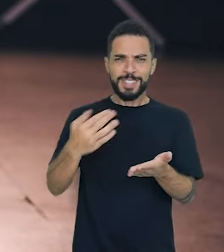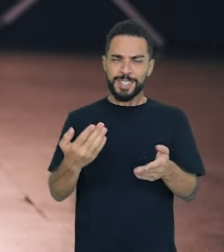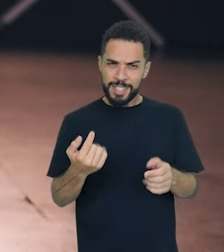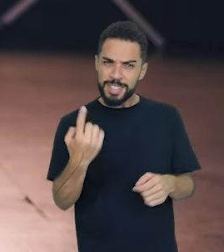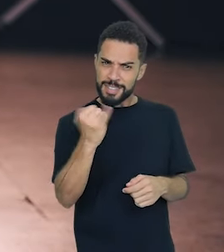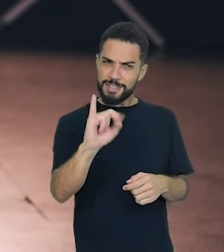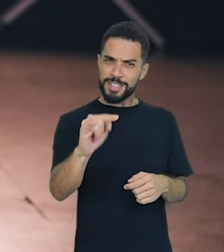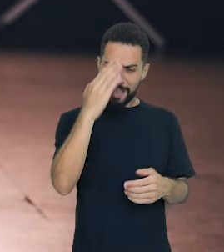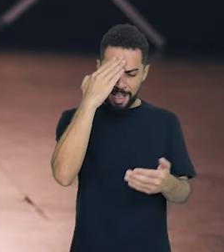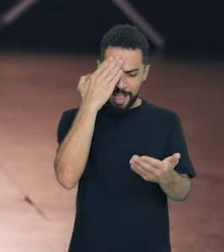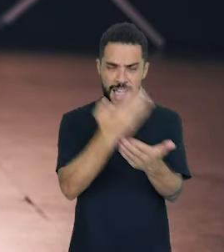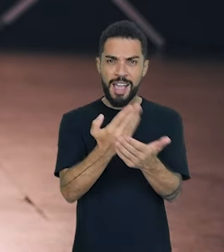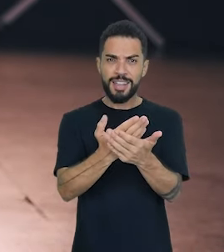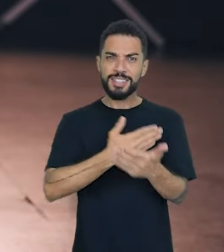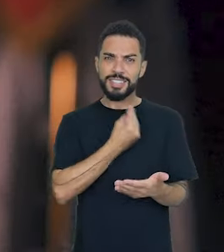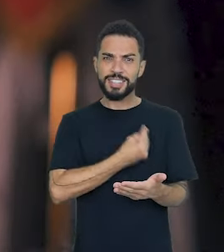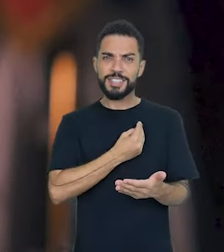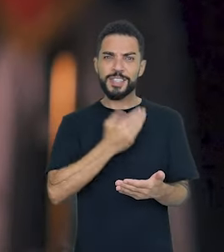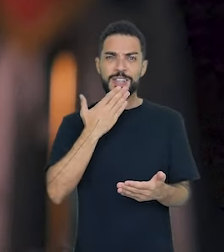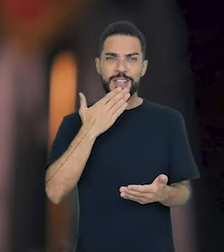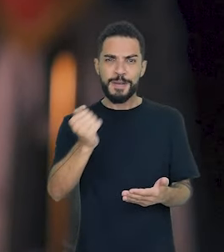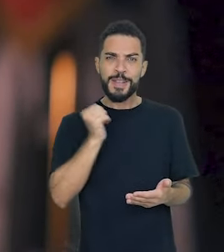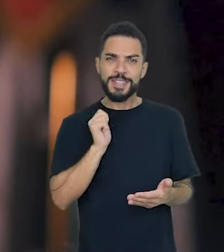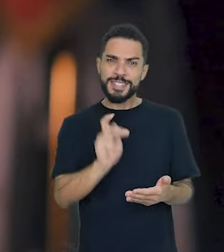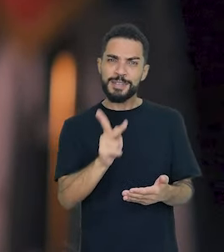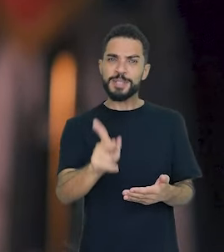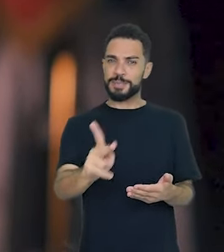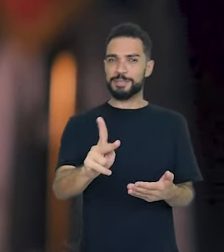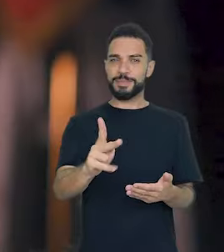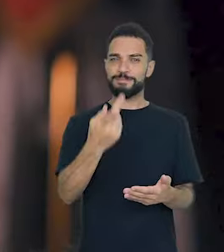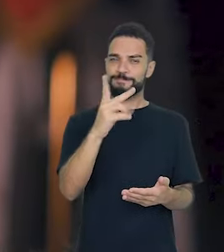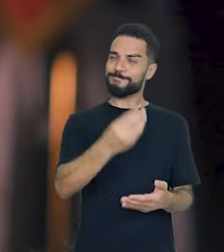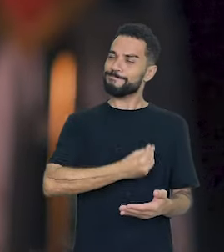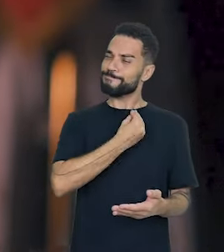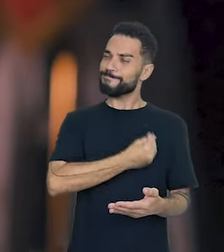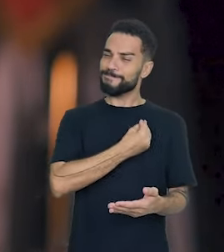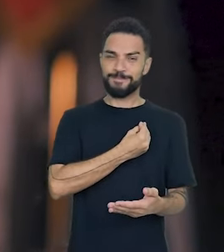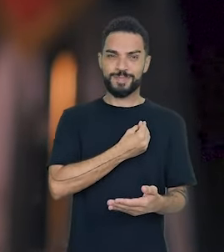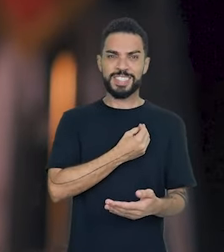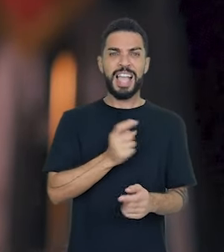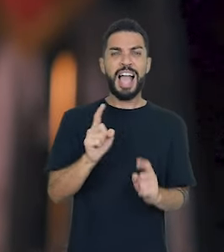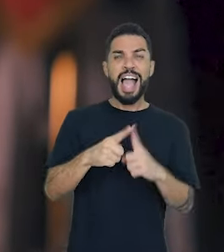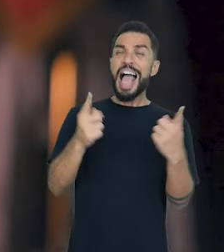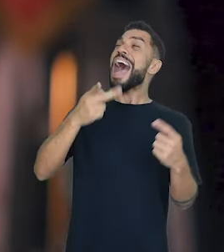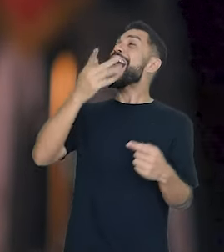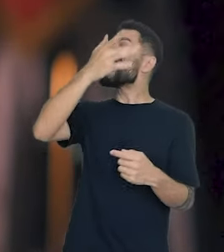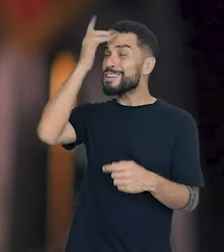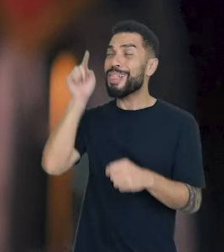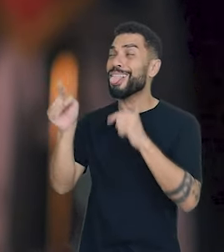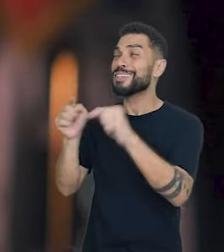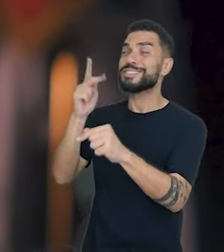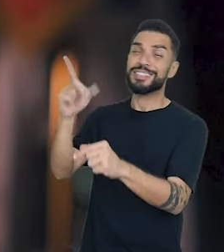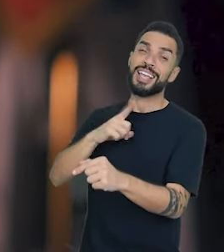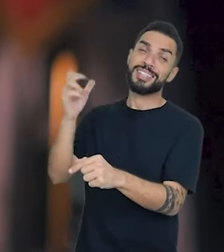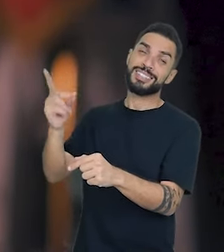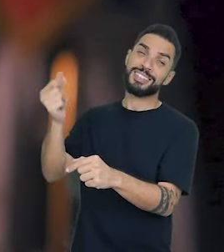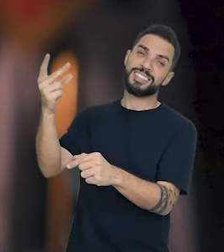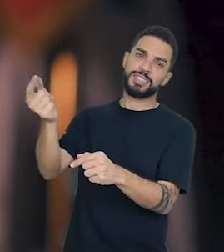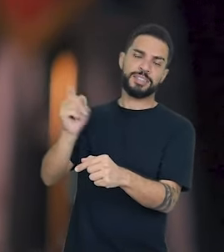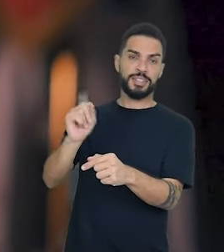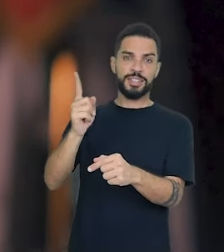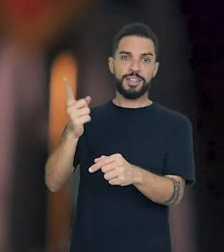acredite em você. Faça o seu melhor dentro da sua limitação. Ah, o outro tem. Faça o que dá para